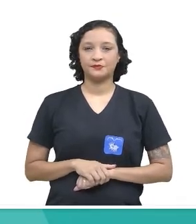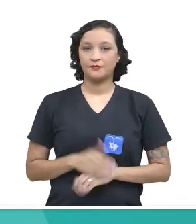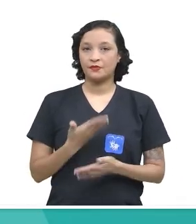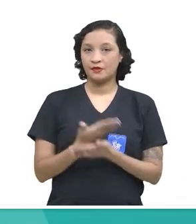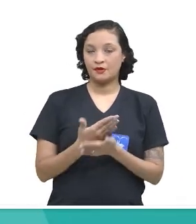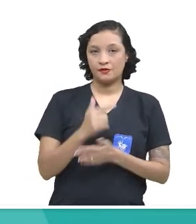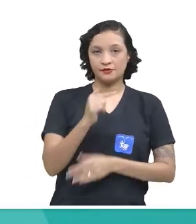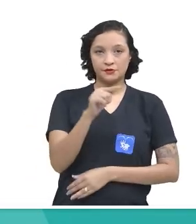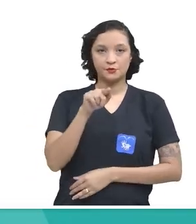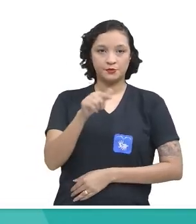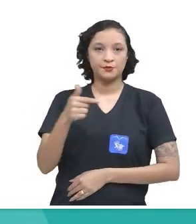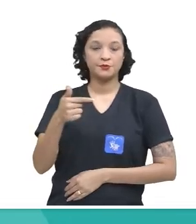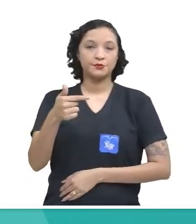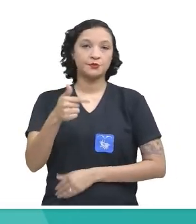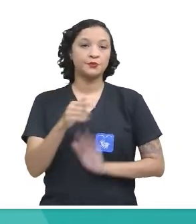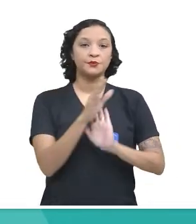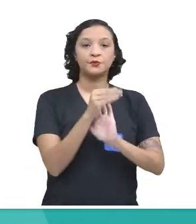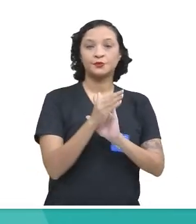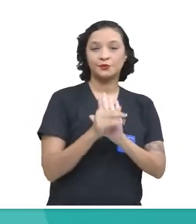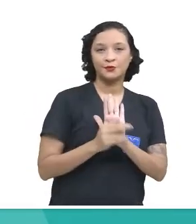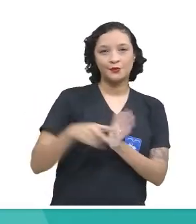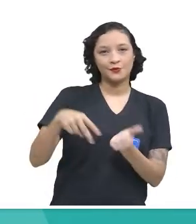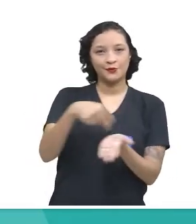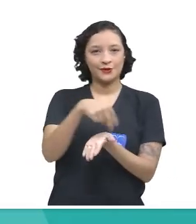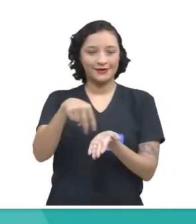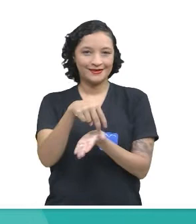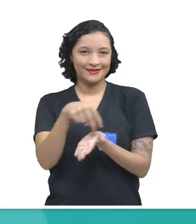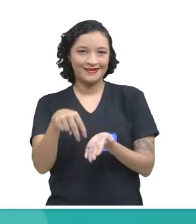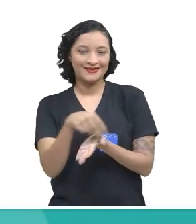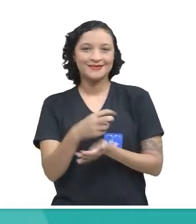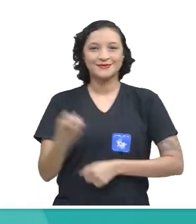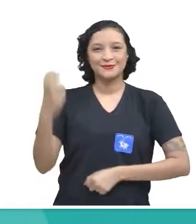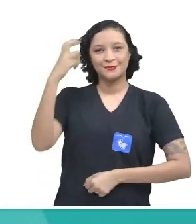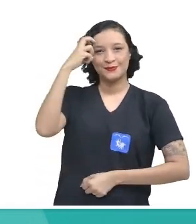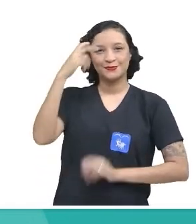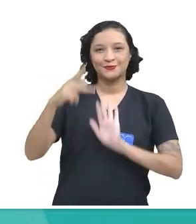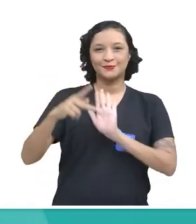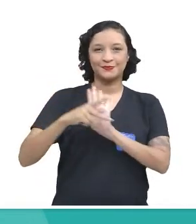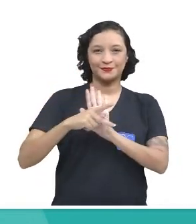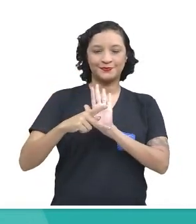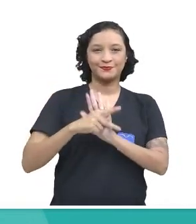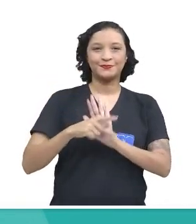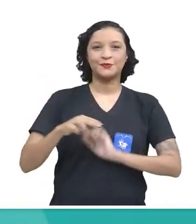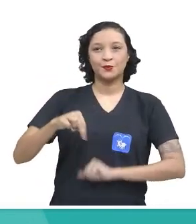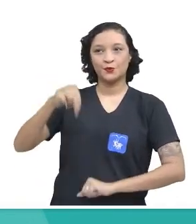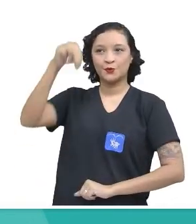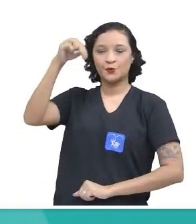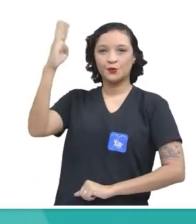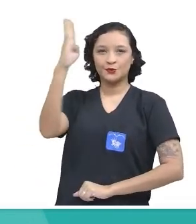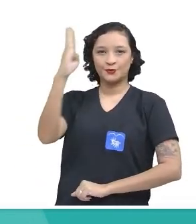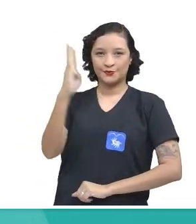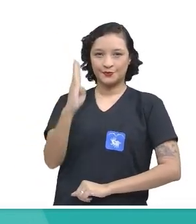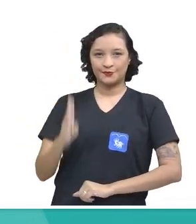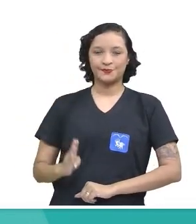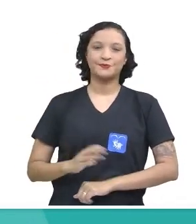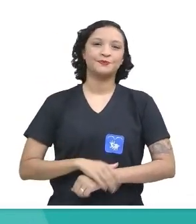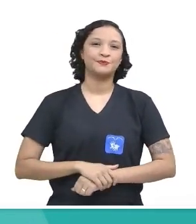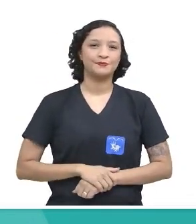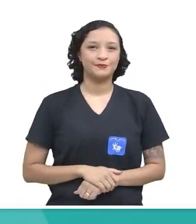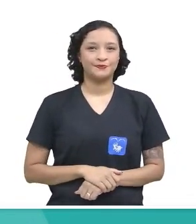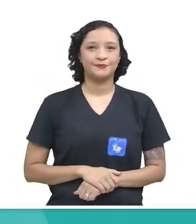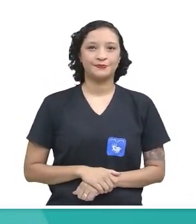Aula 7.2, Conteúdo: Danças folclóricas, norte do país.